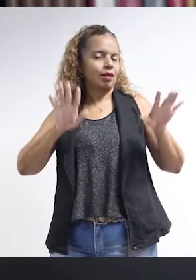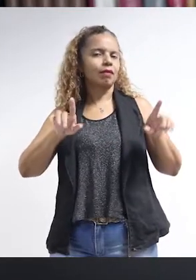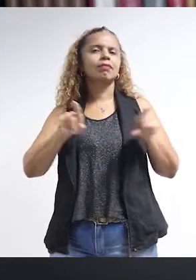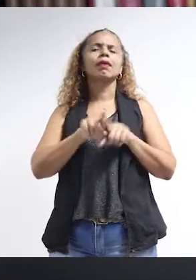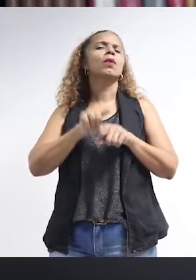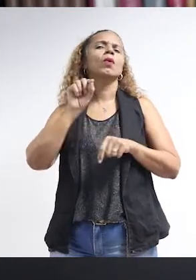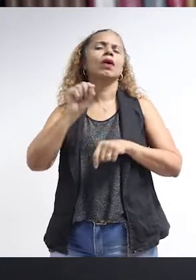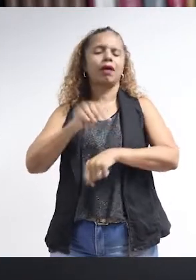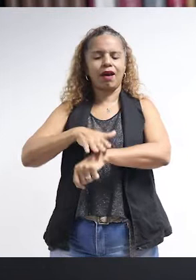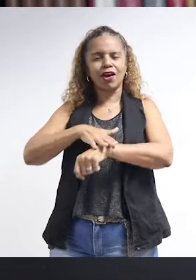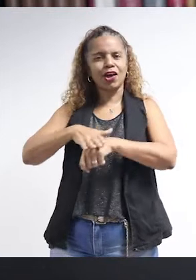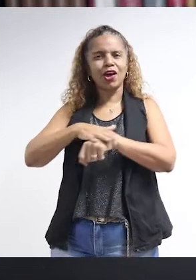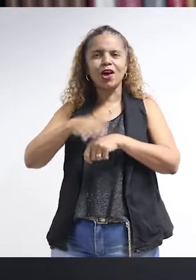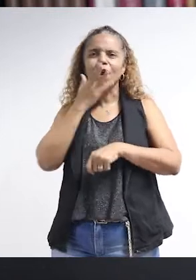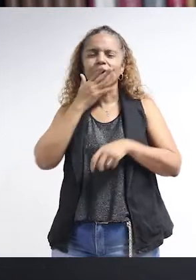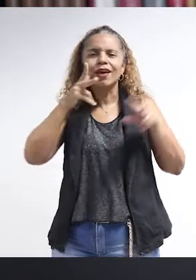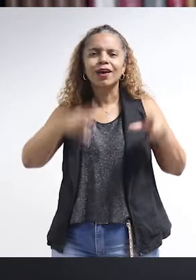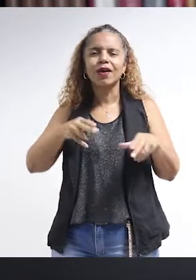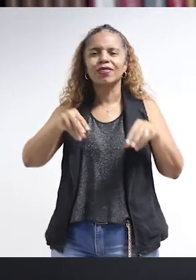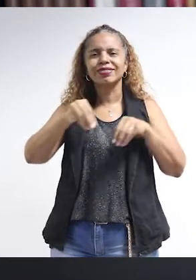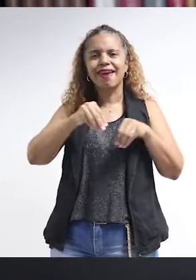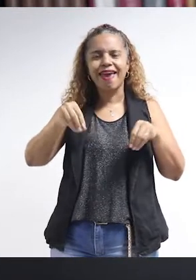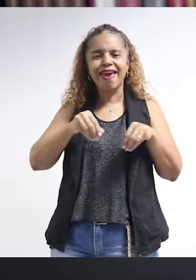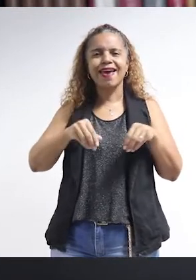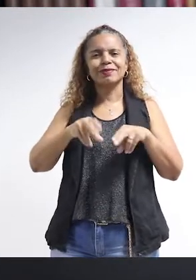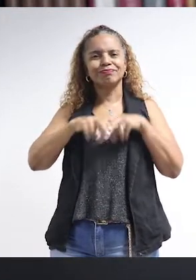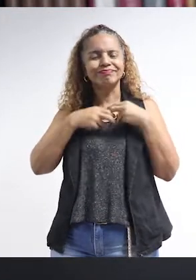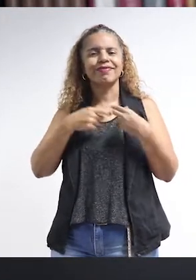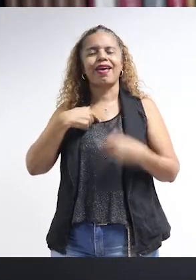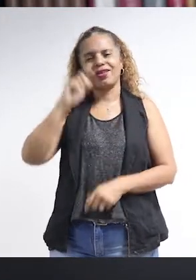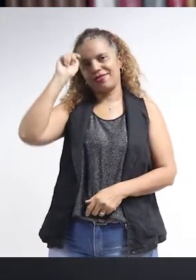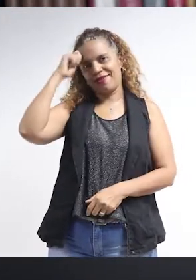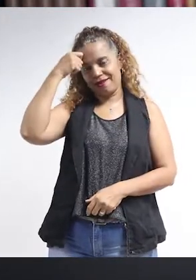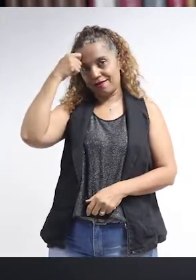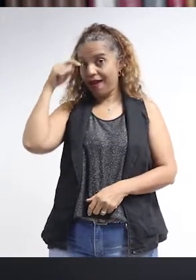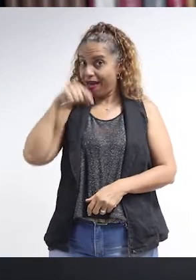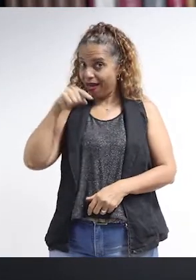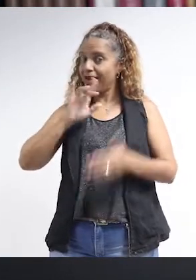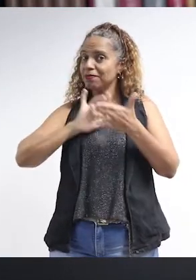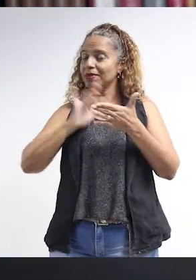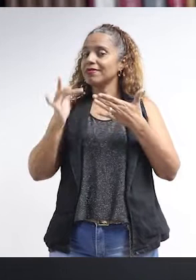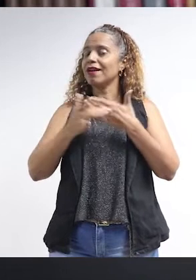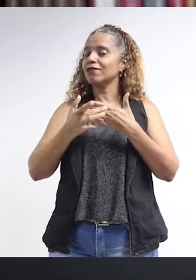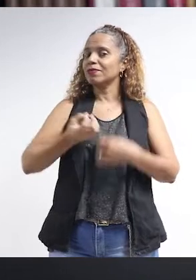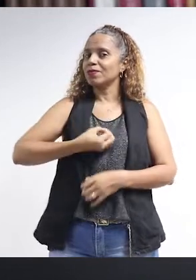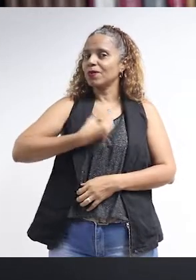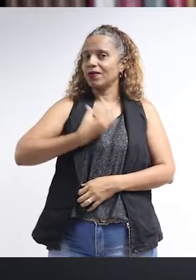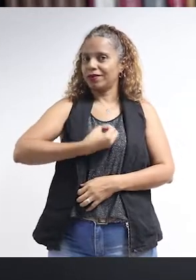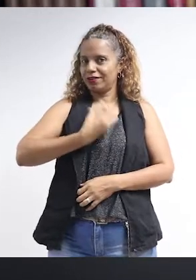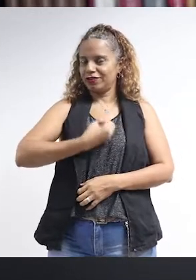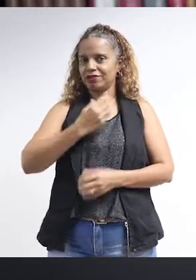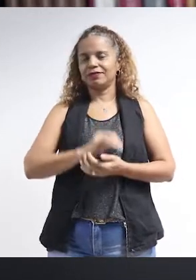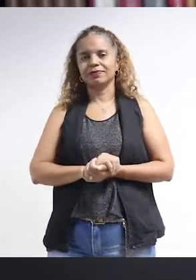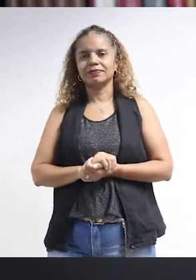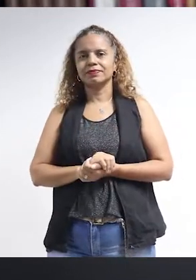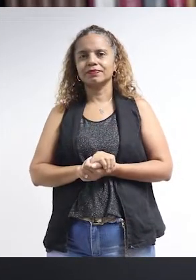da terra. Portanto, sou uma mulher negra. Essa metáfora é uma metáfora poética,